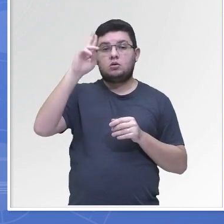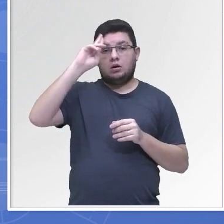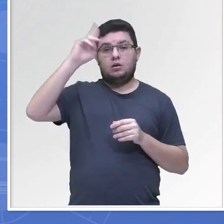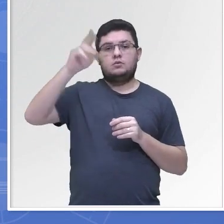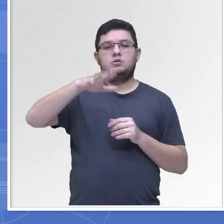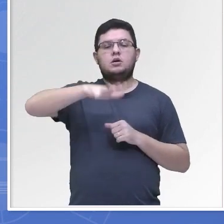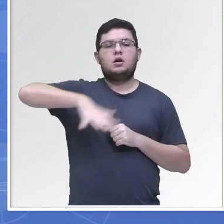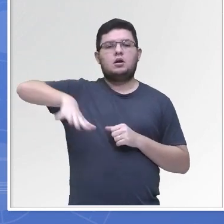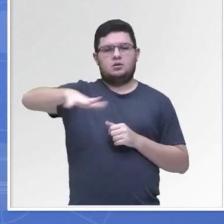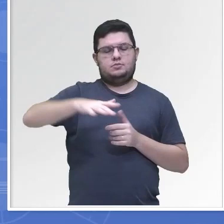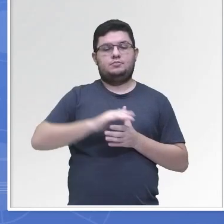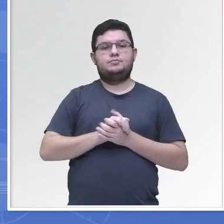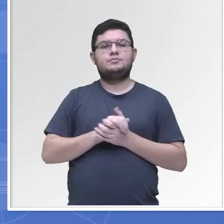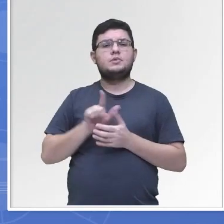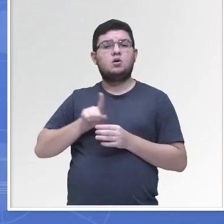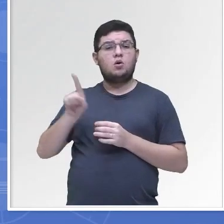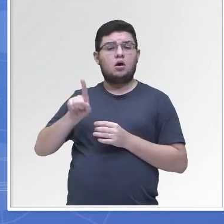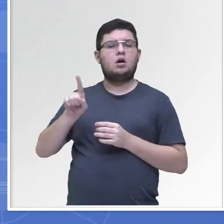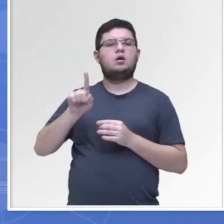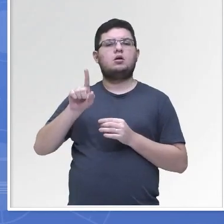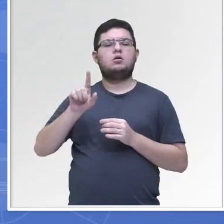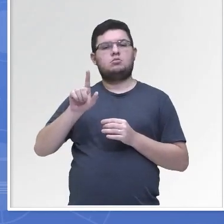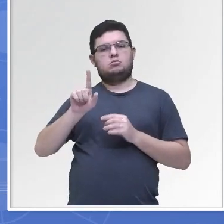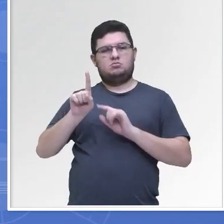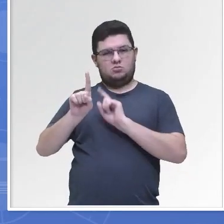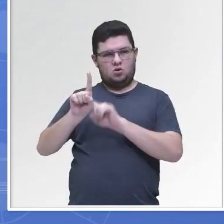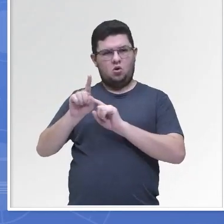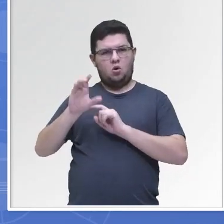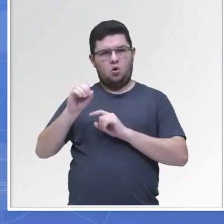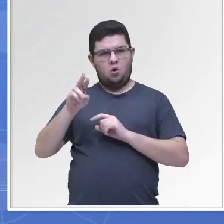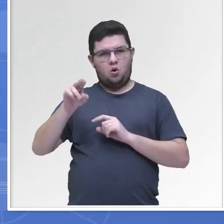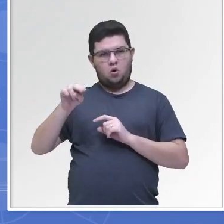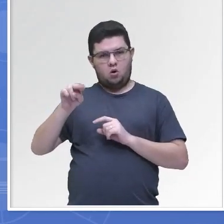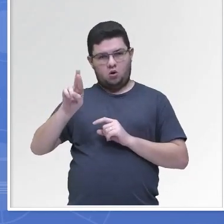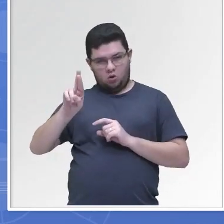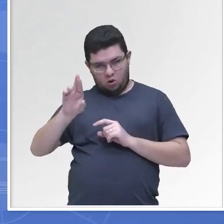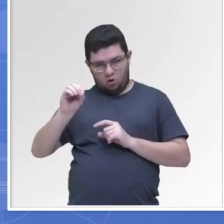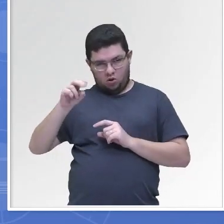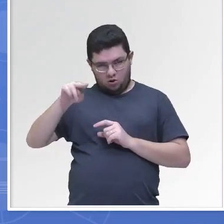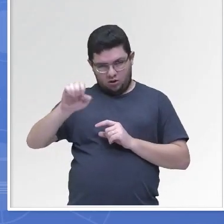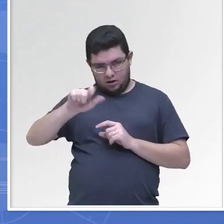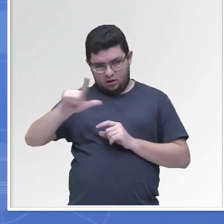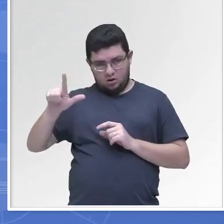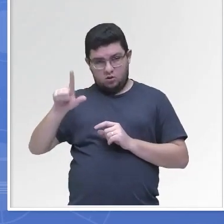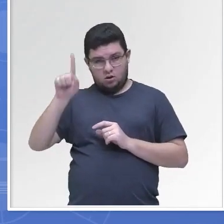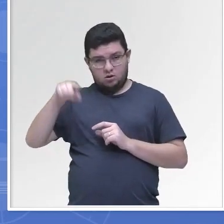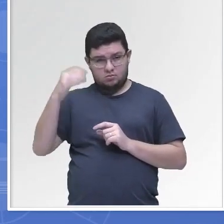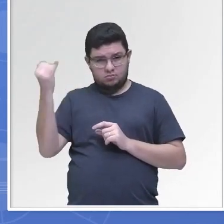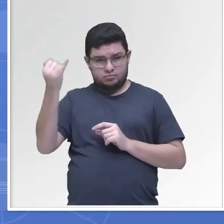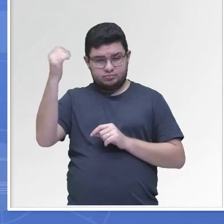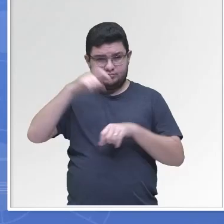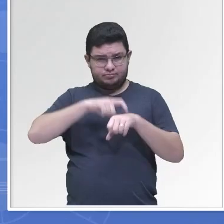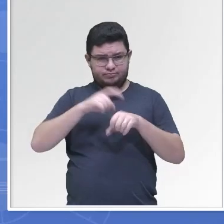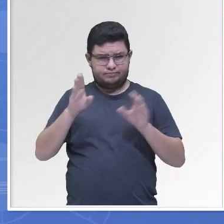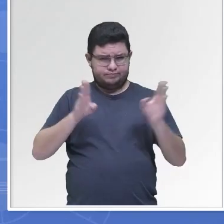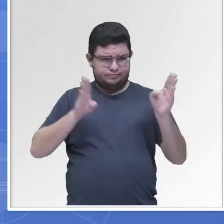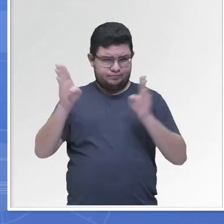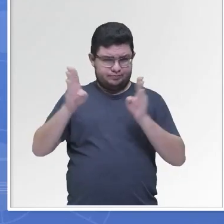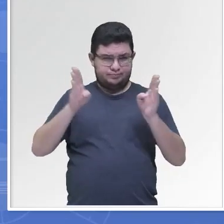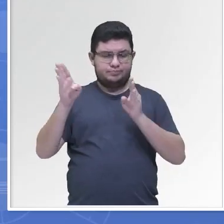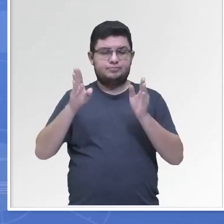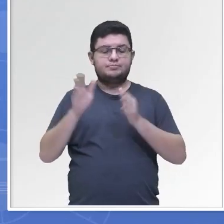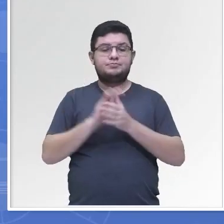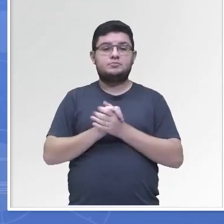muito importante nesse processo. E o coronelismo, será que ele já acabou? Vamos pensar sempre na política. O que